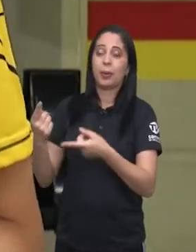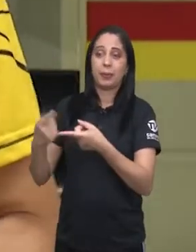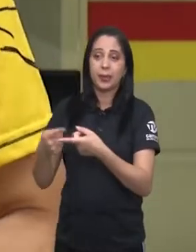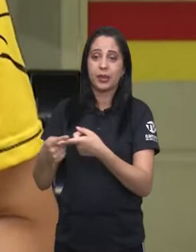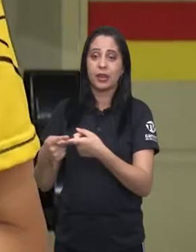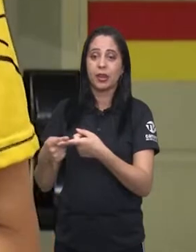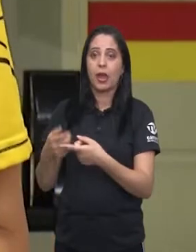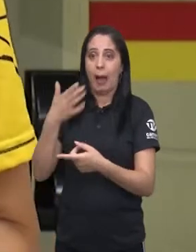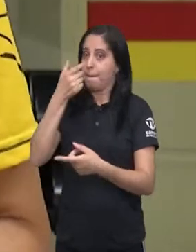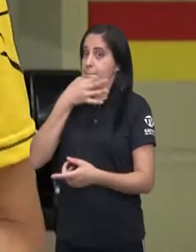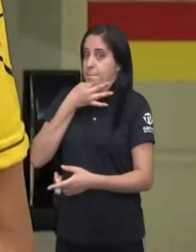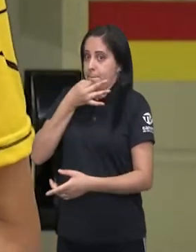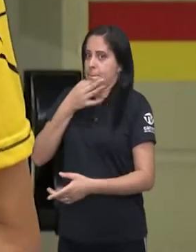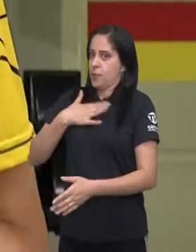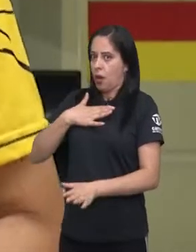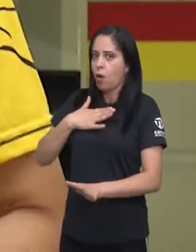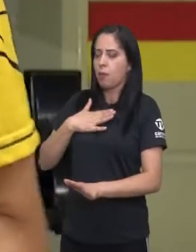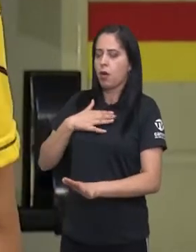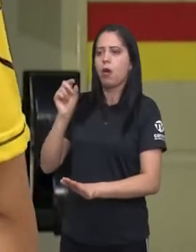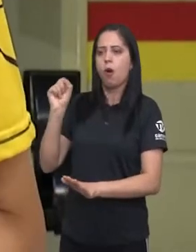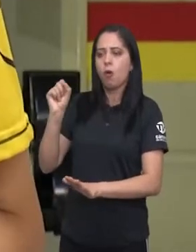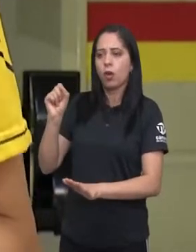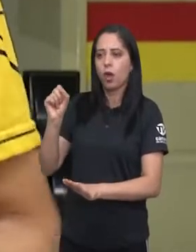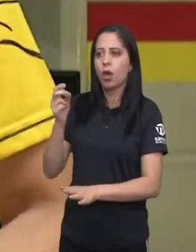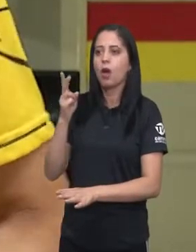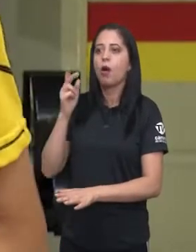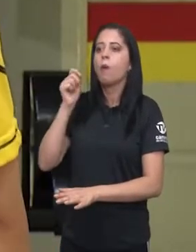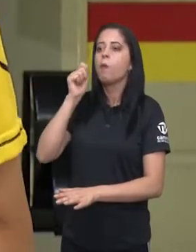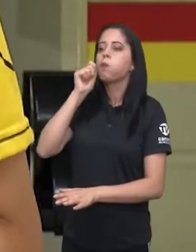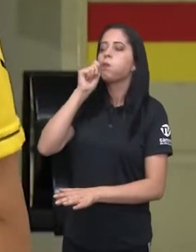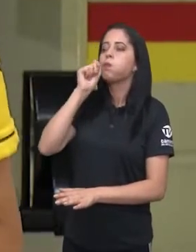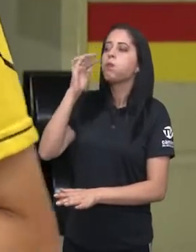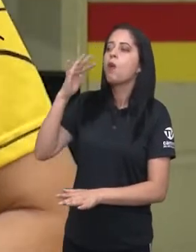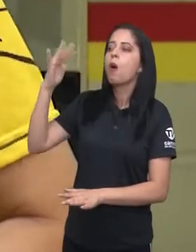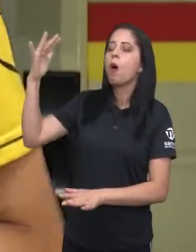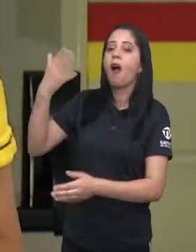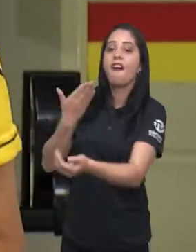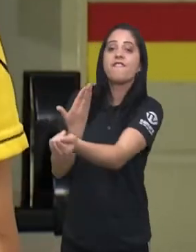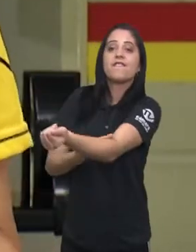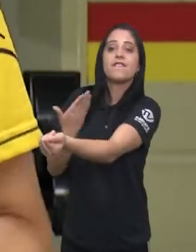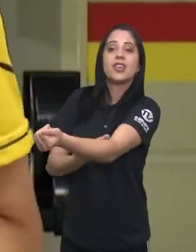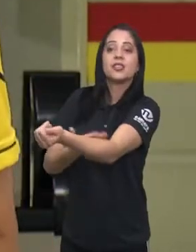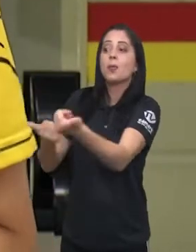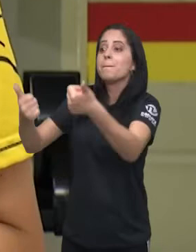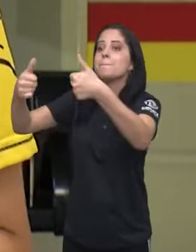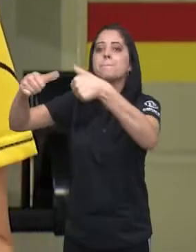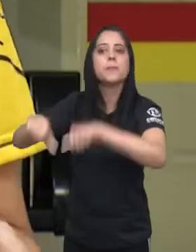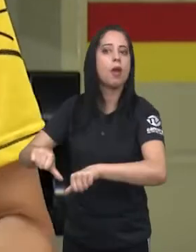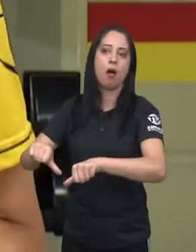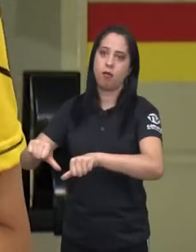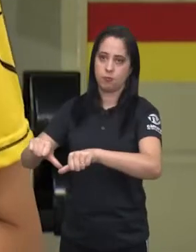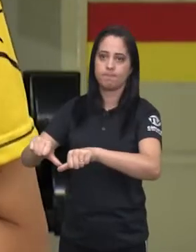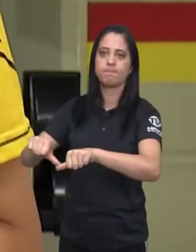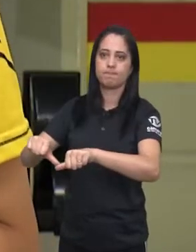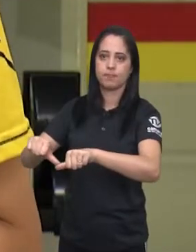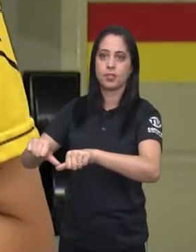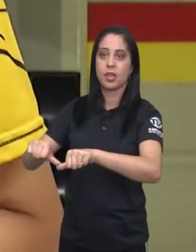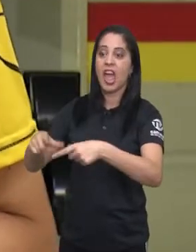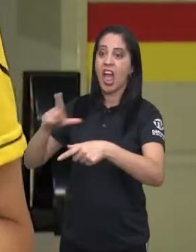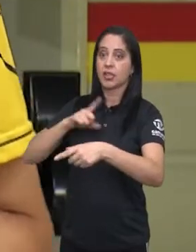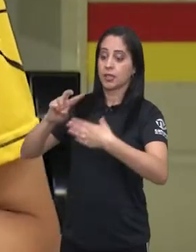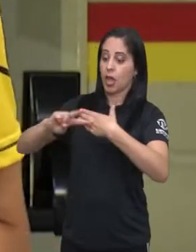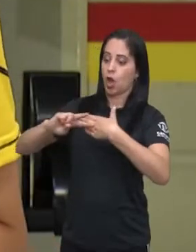em se tratando de um problema que eu considero minha opinião dos piores que é tal vício por tipos de